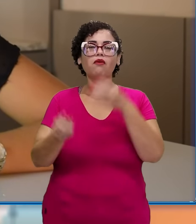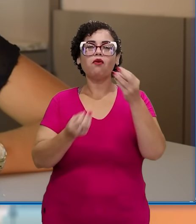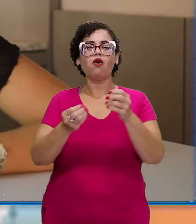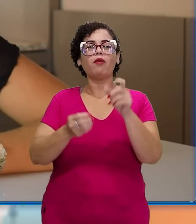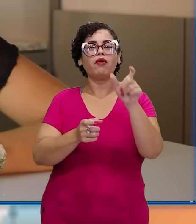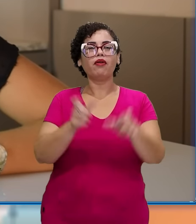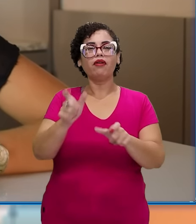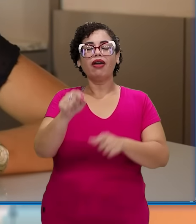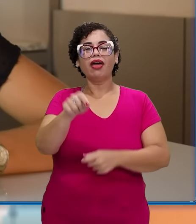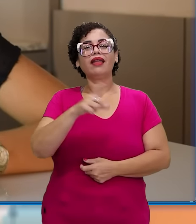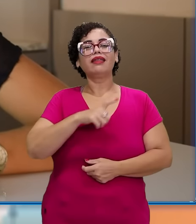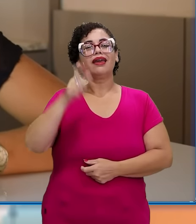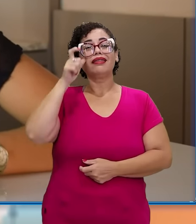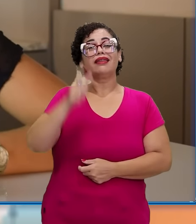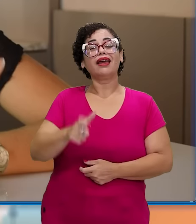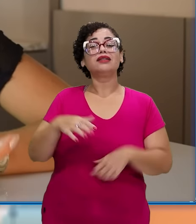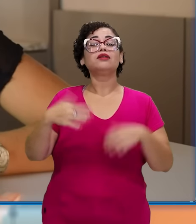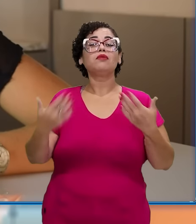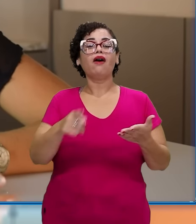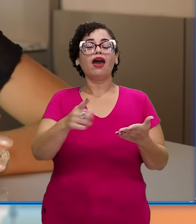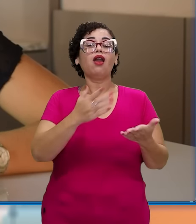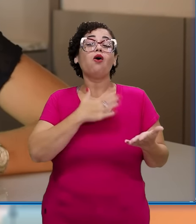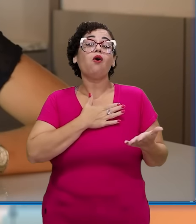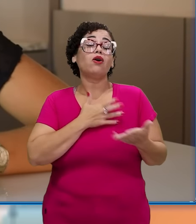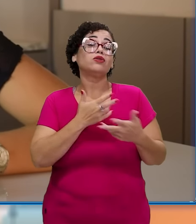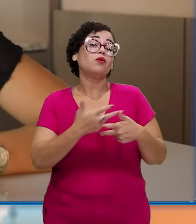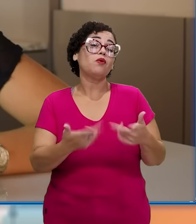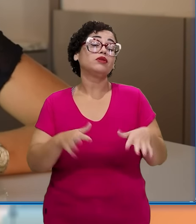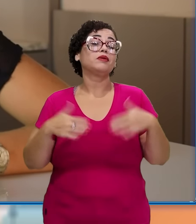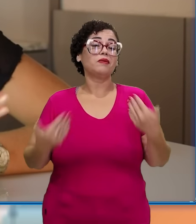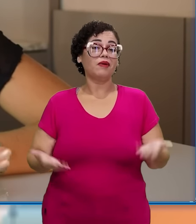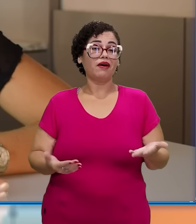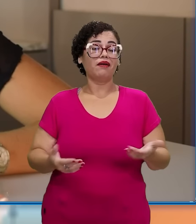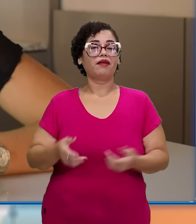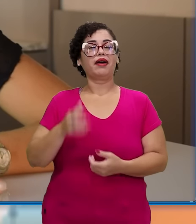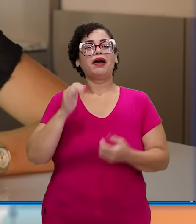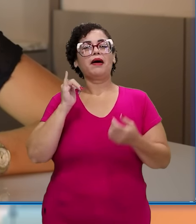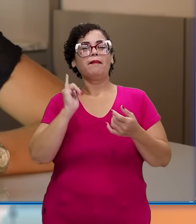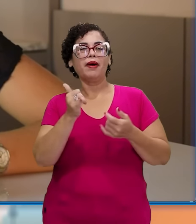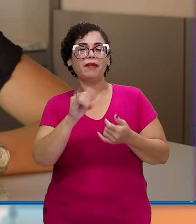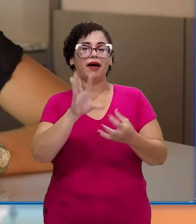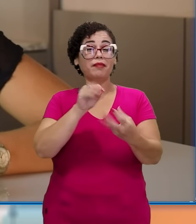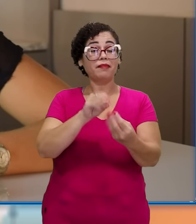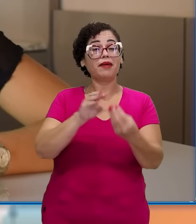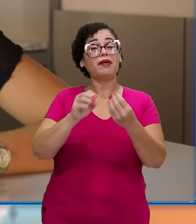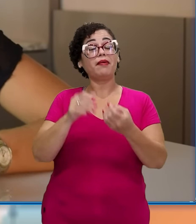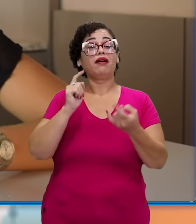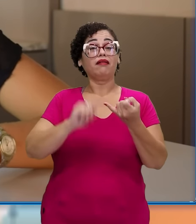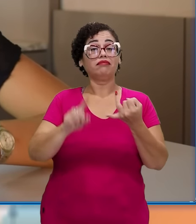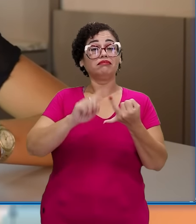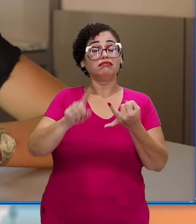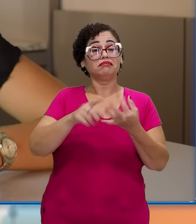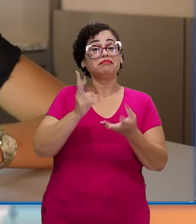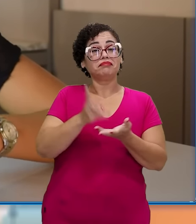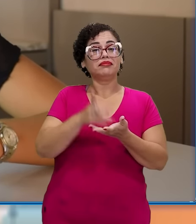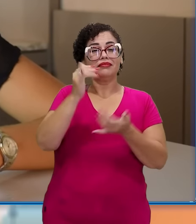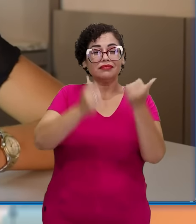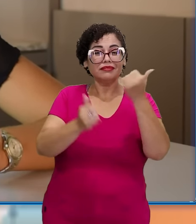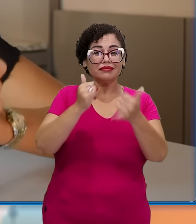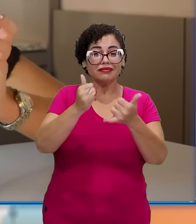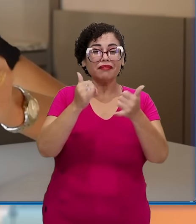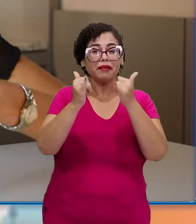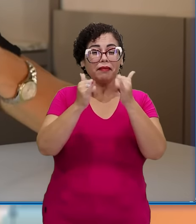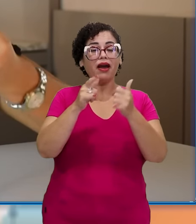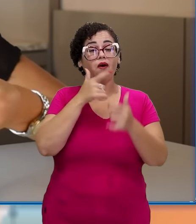descobrir e compreender Qual é o interesse daquela pessoa Quais são as preferências da aquele indivíduo falar sobre isso e usar esses